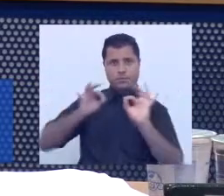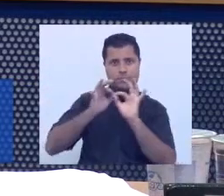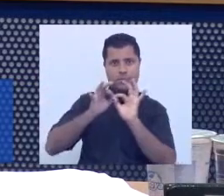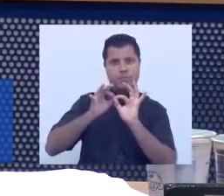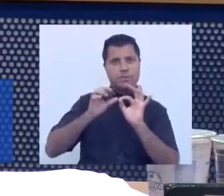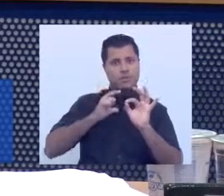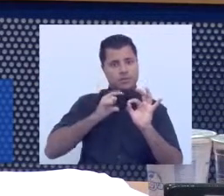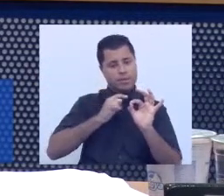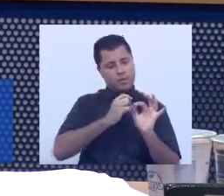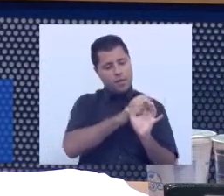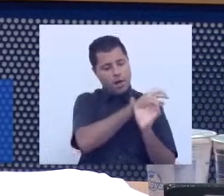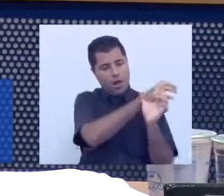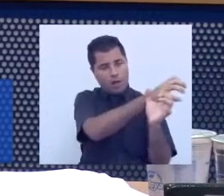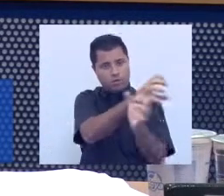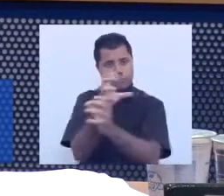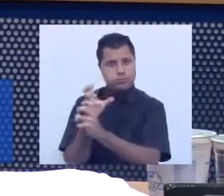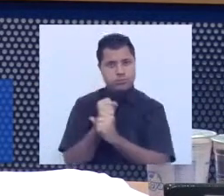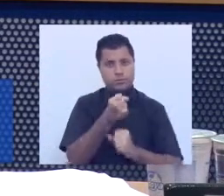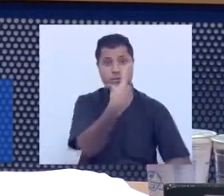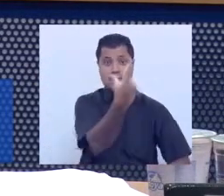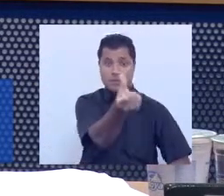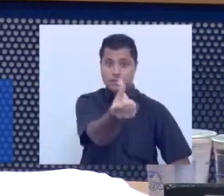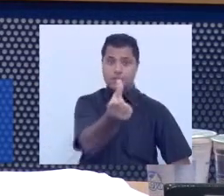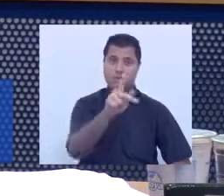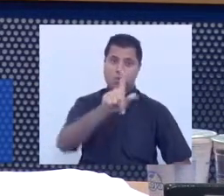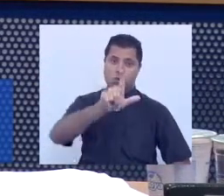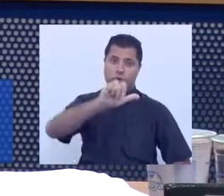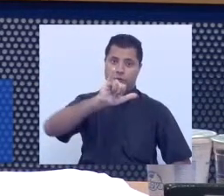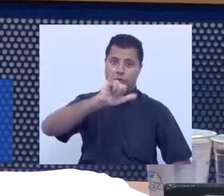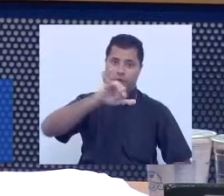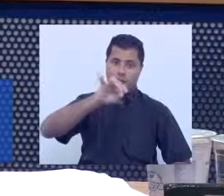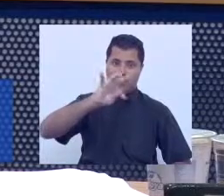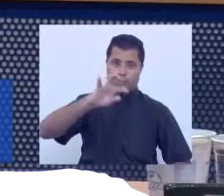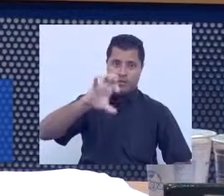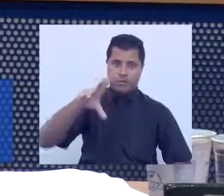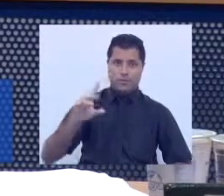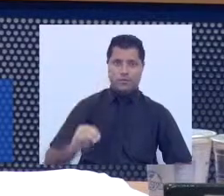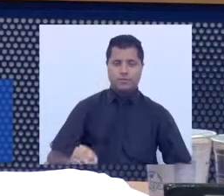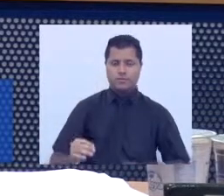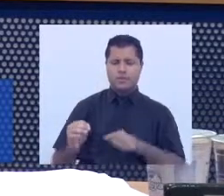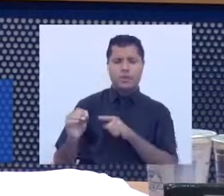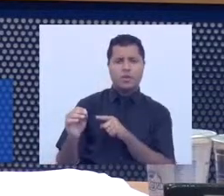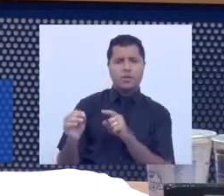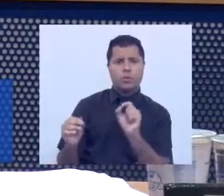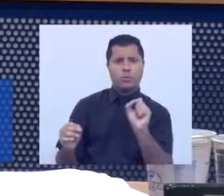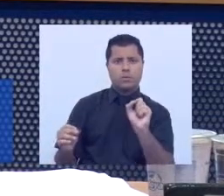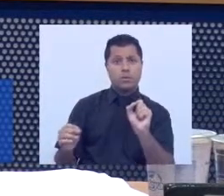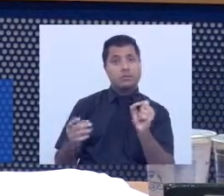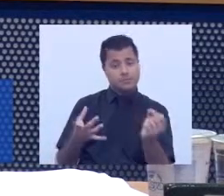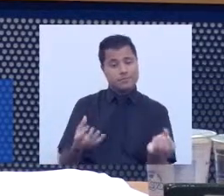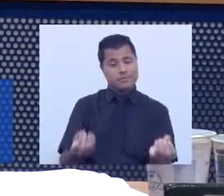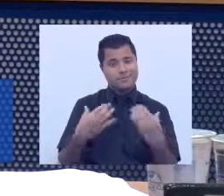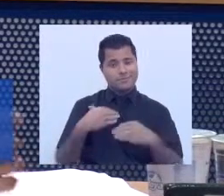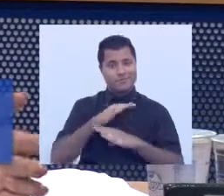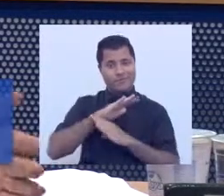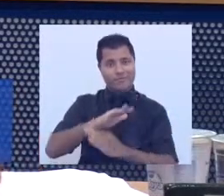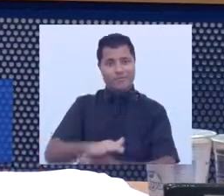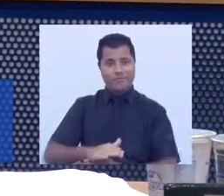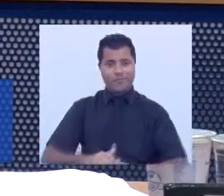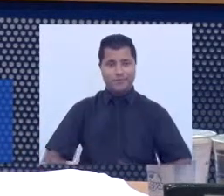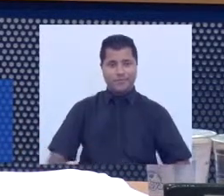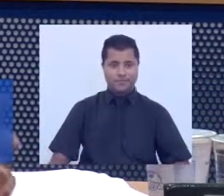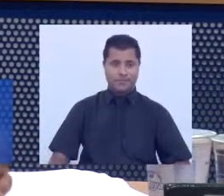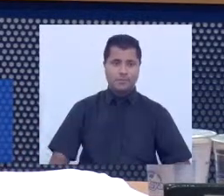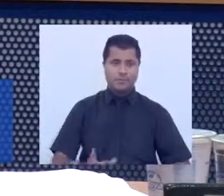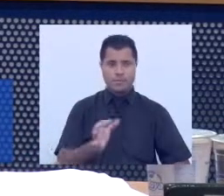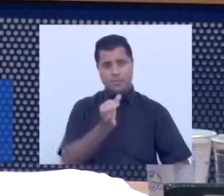pluviômetros, esperamos que até o final do mês. Esse pluviômetro nos dará, com certeza, por